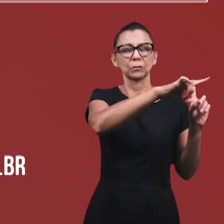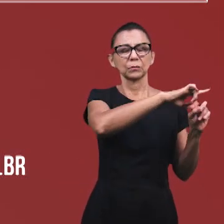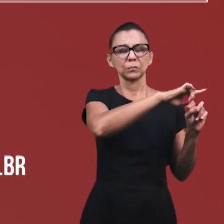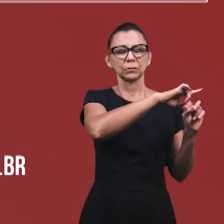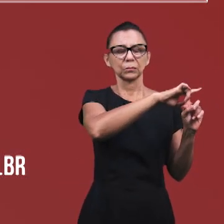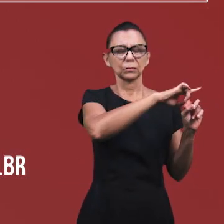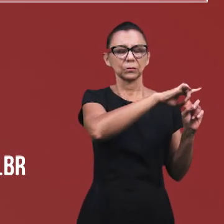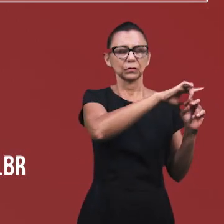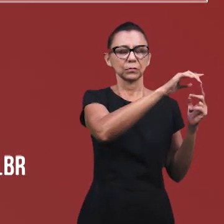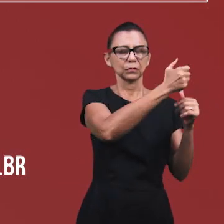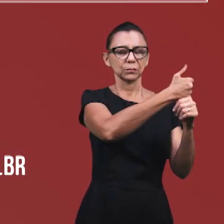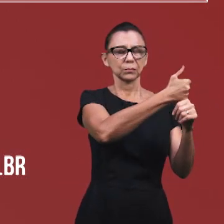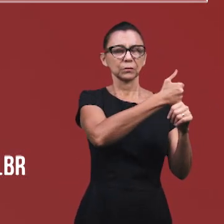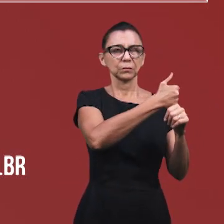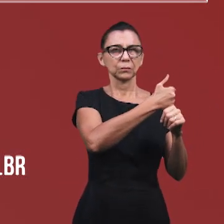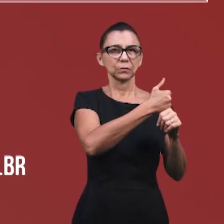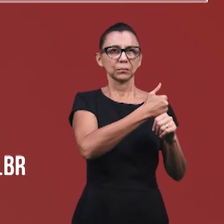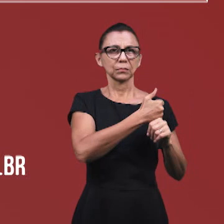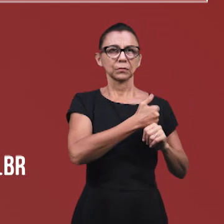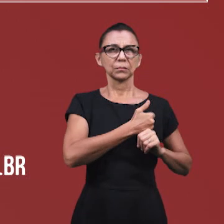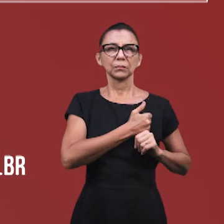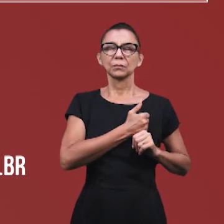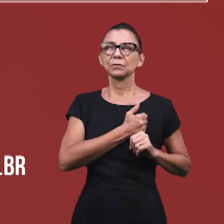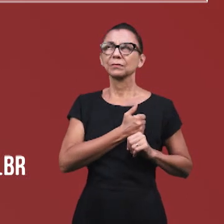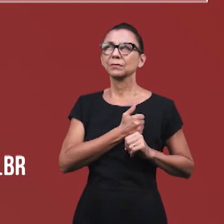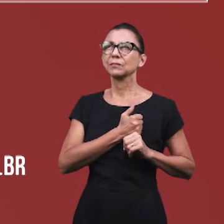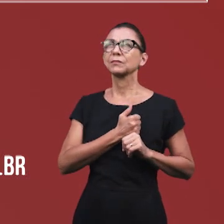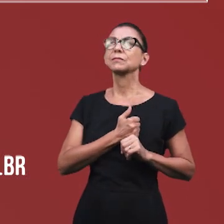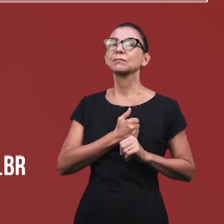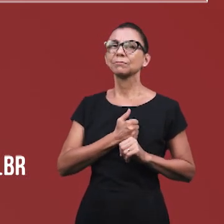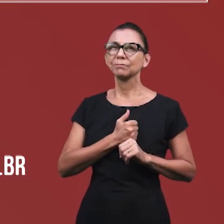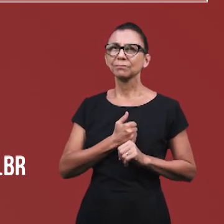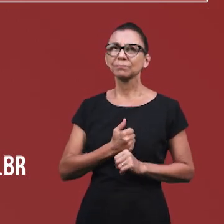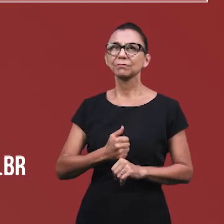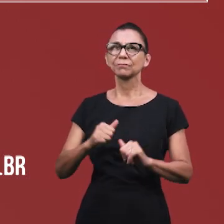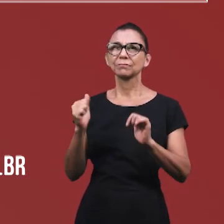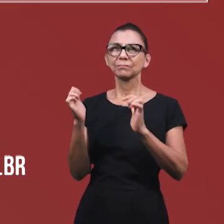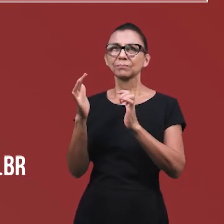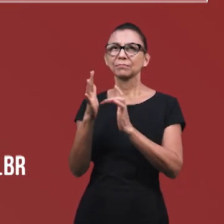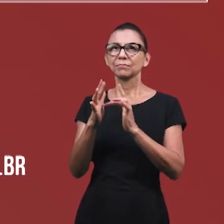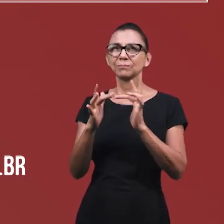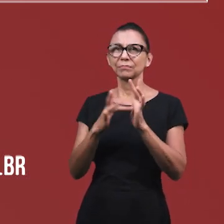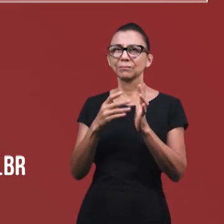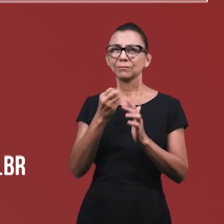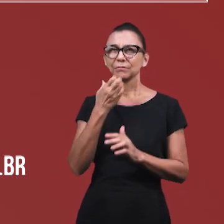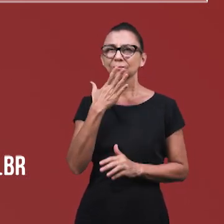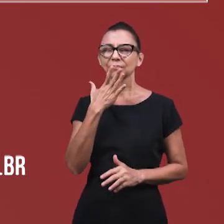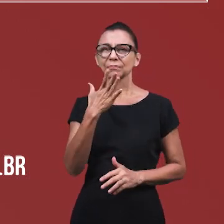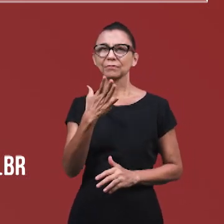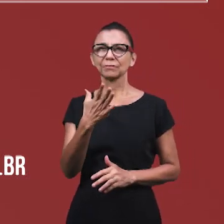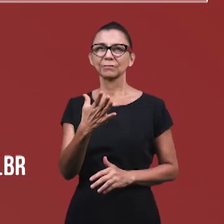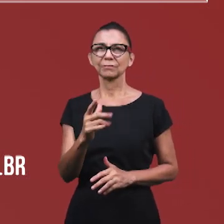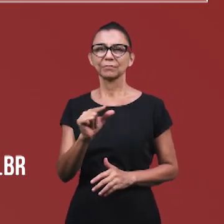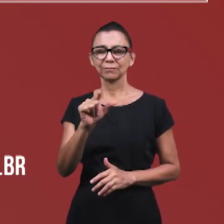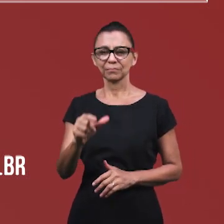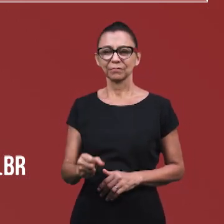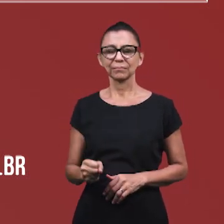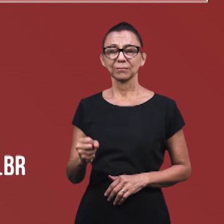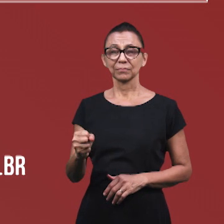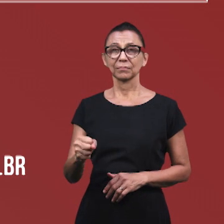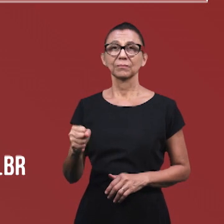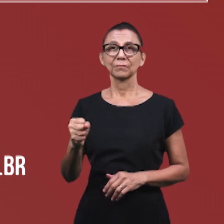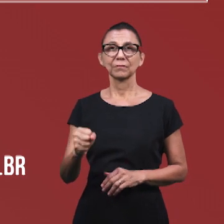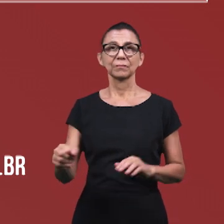meu Jesus, o bom pastor. A mão que foi na